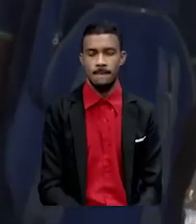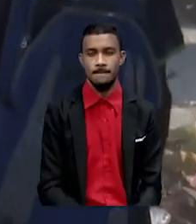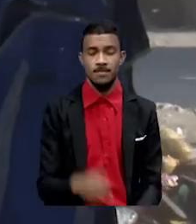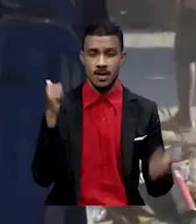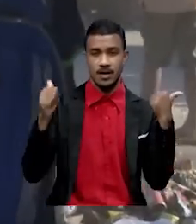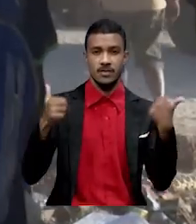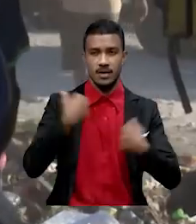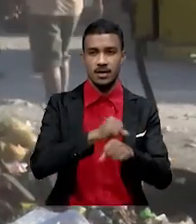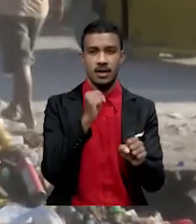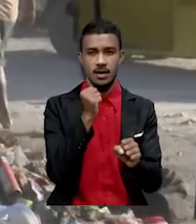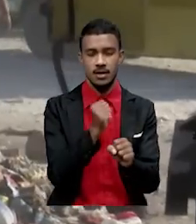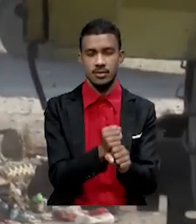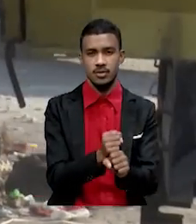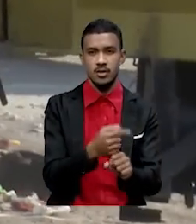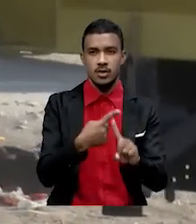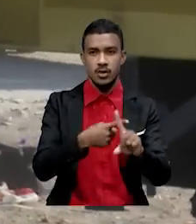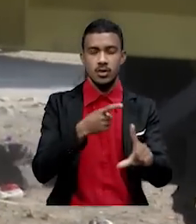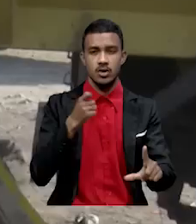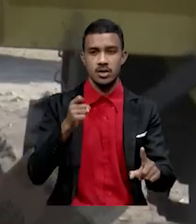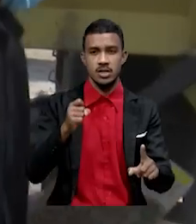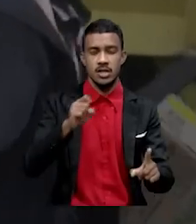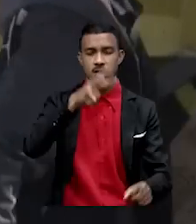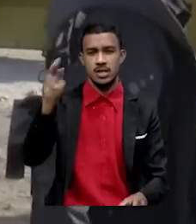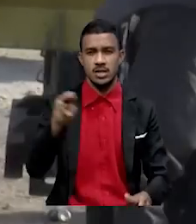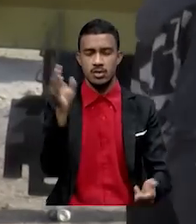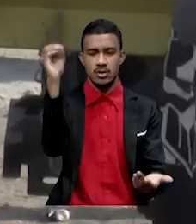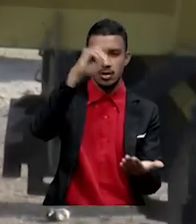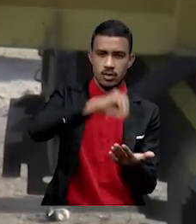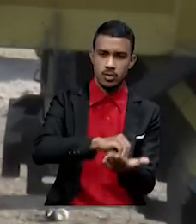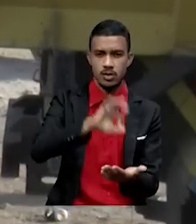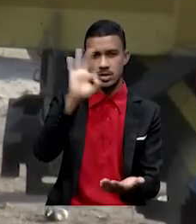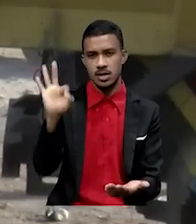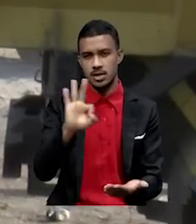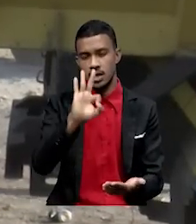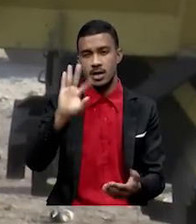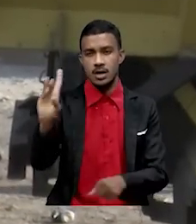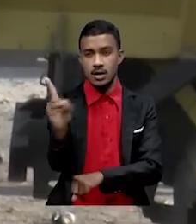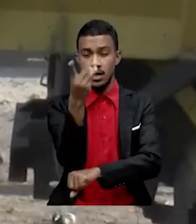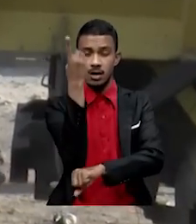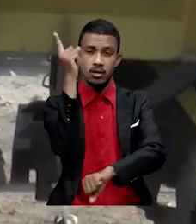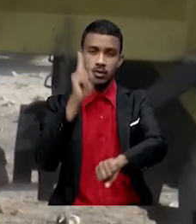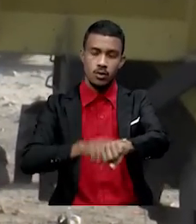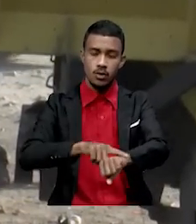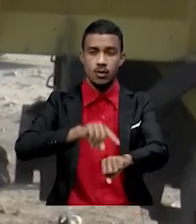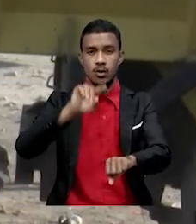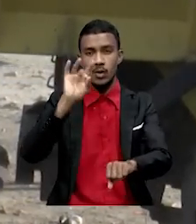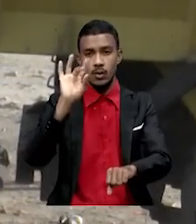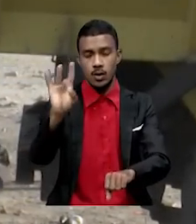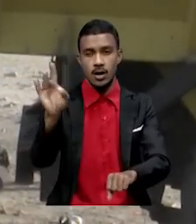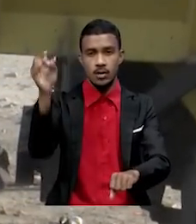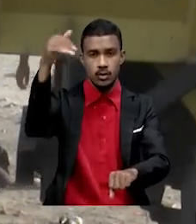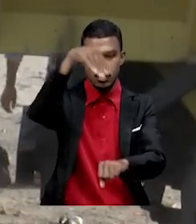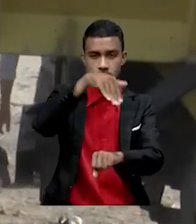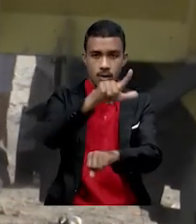aktividad ini halau usi segunda to sexta usi dari santu kualu to tuku lima lor